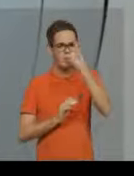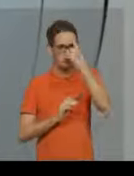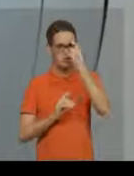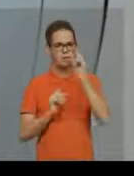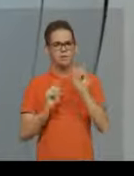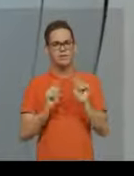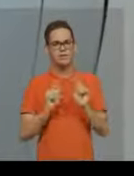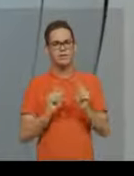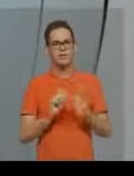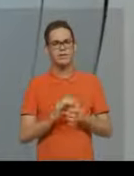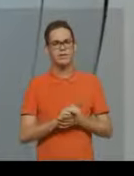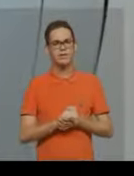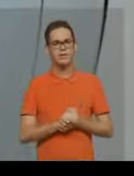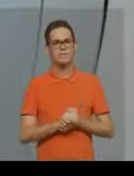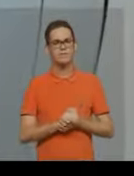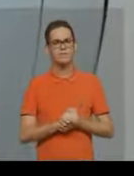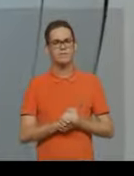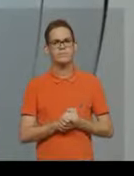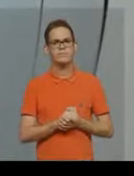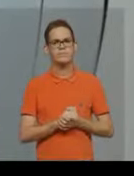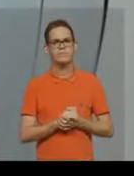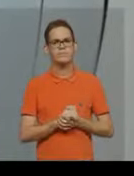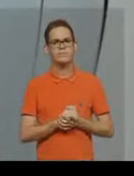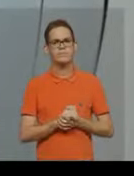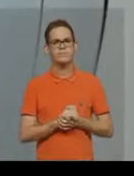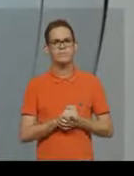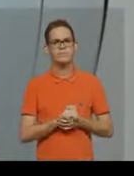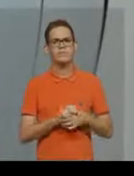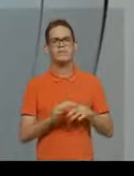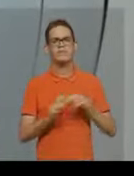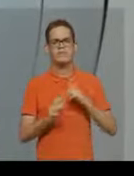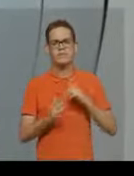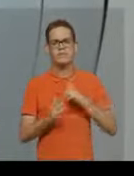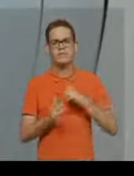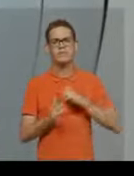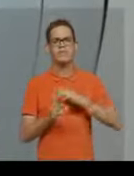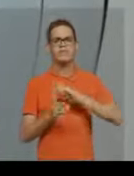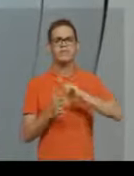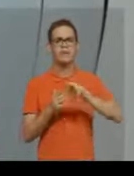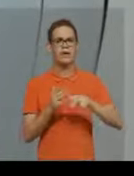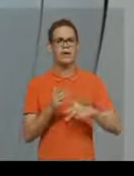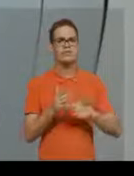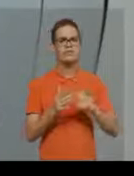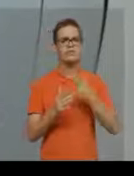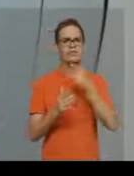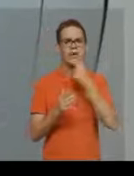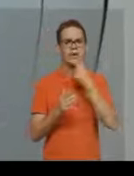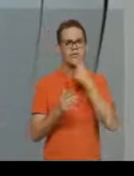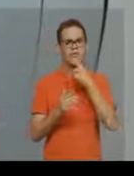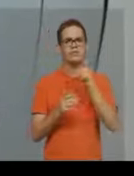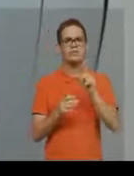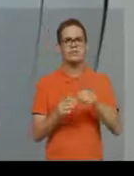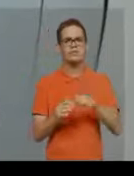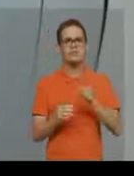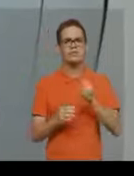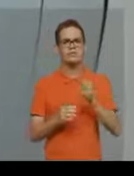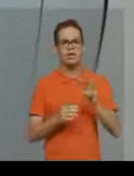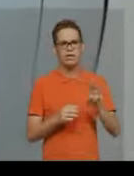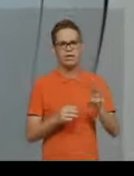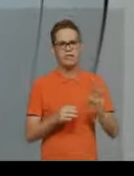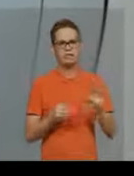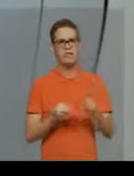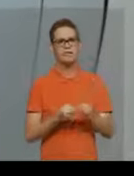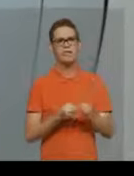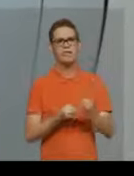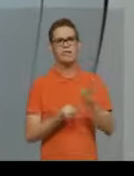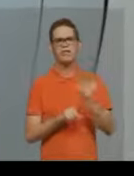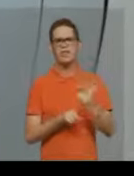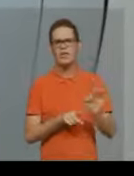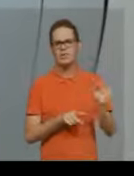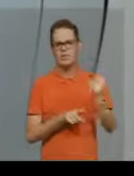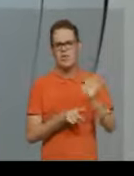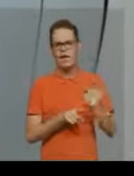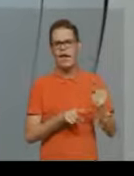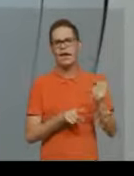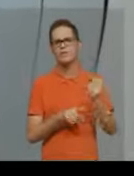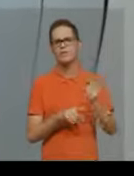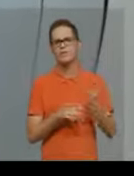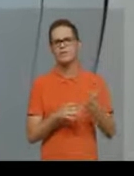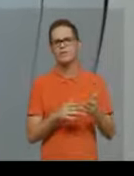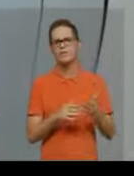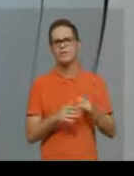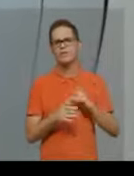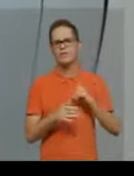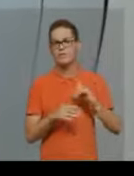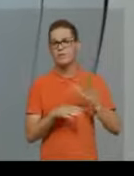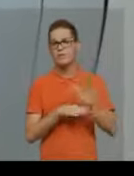que, embora li muito já peças em inglês de Shakespeare, já coisas de faculdade,